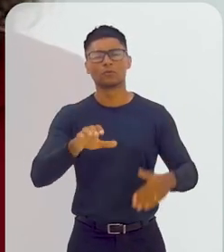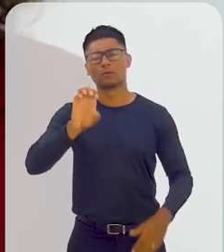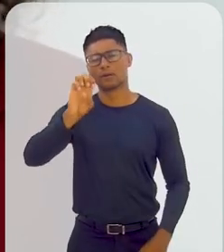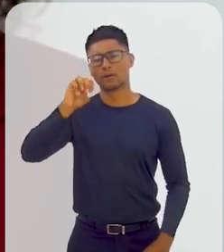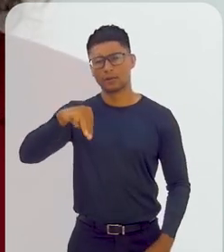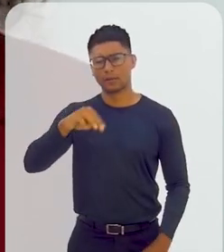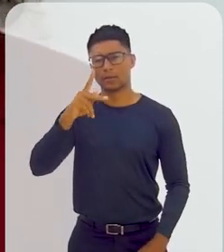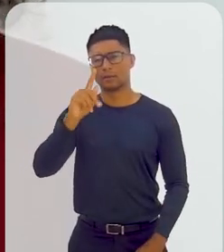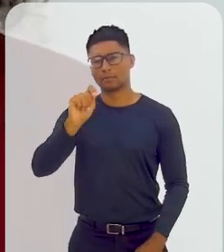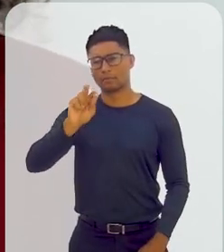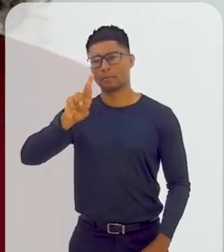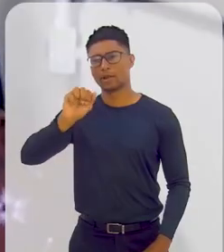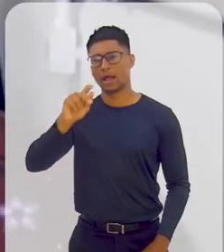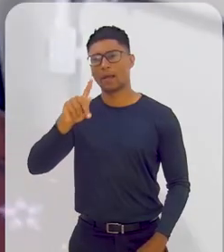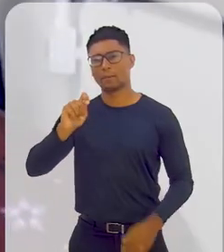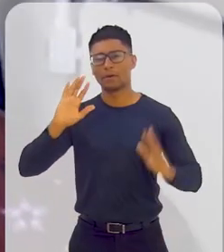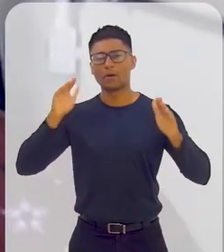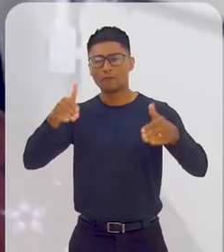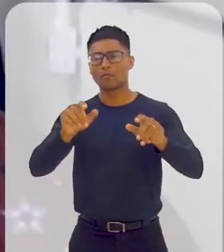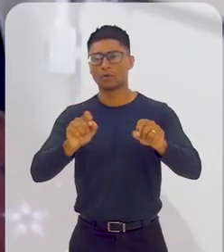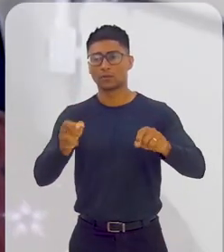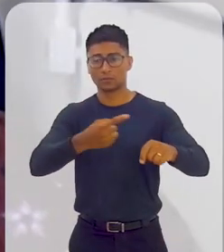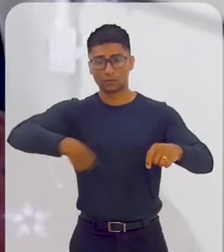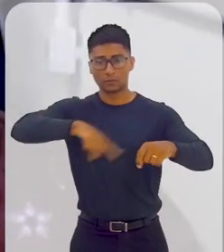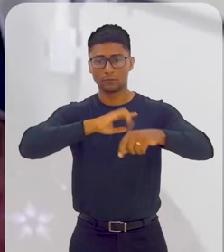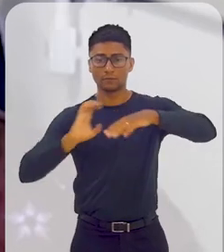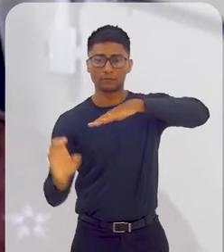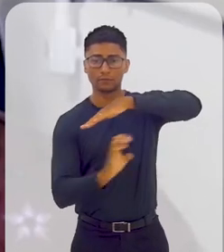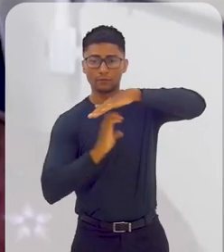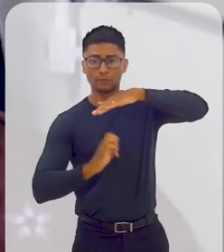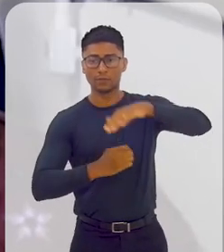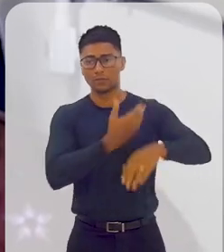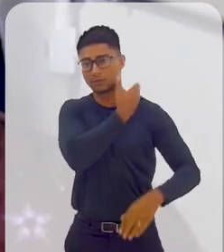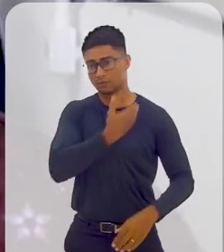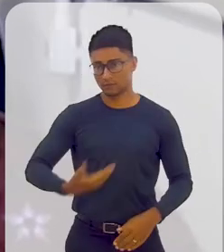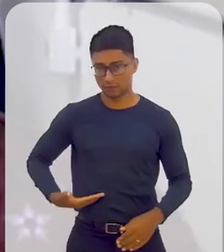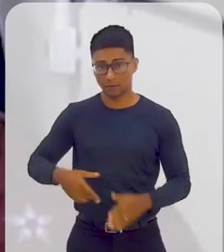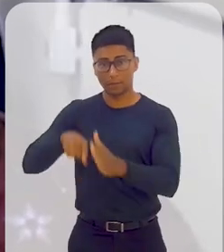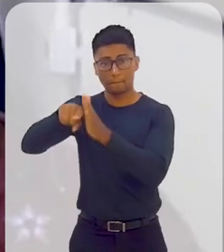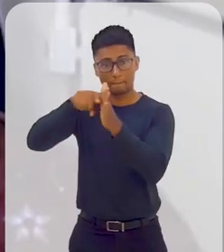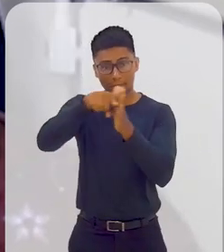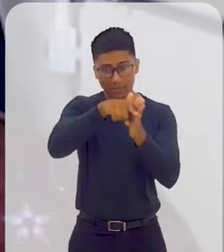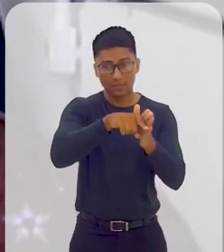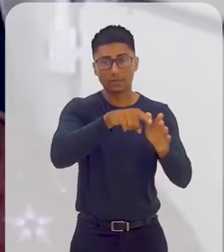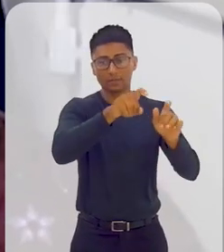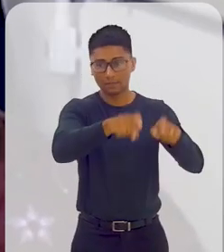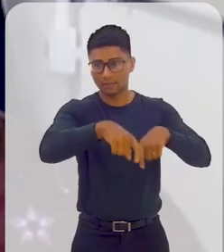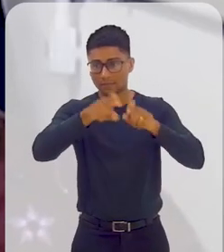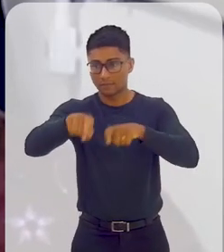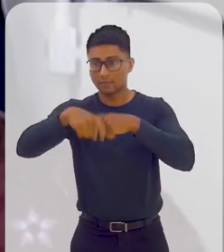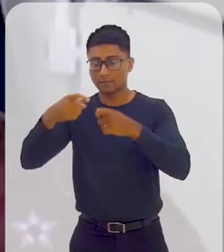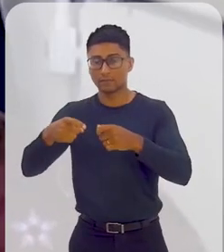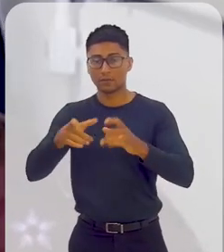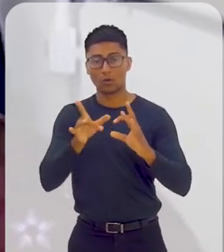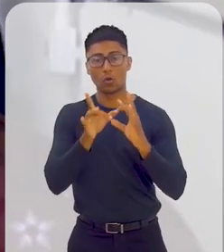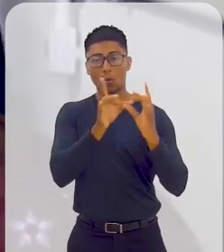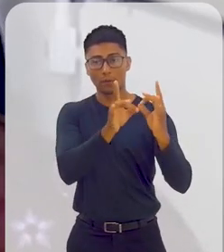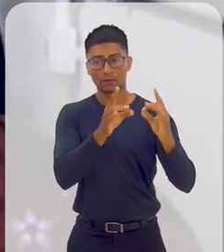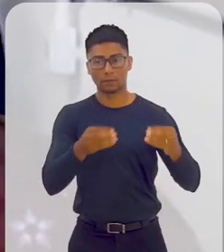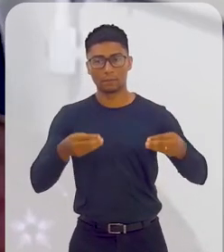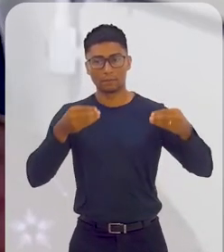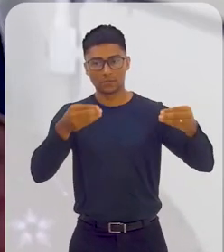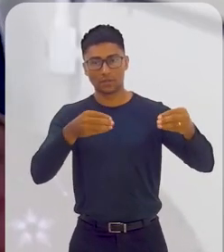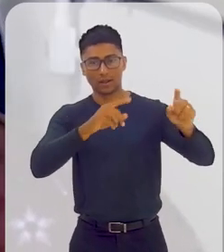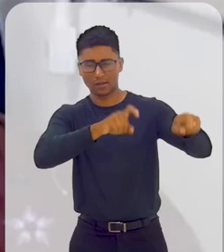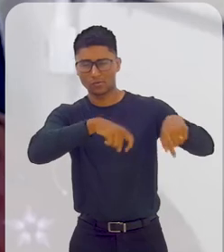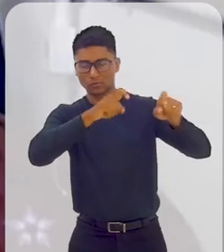da Embrapa Agrobiologia. Nós somos uma empresa pública de pesquisa agropecuária, vinculada ao Ministério da Agricultura,